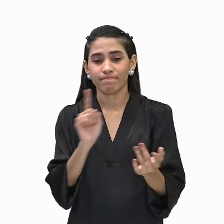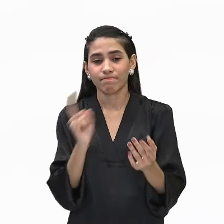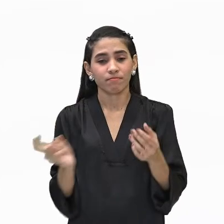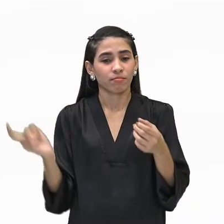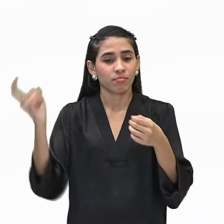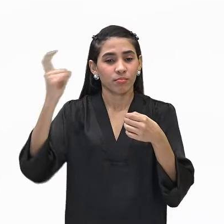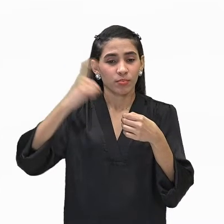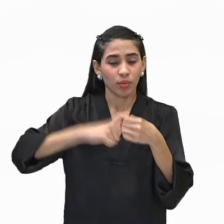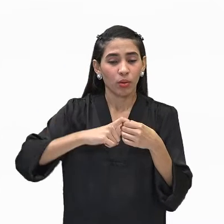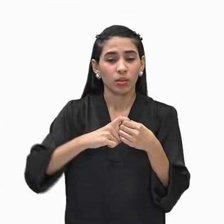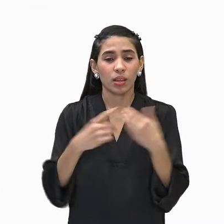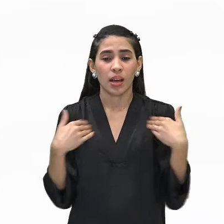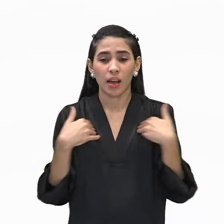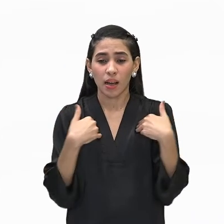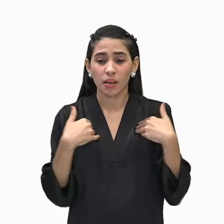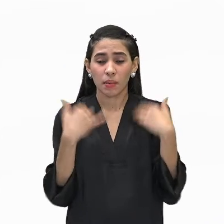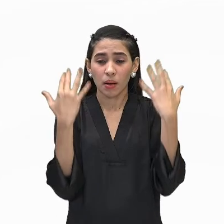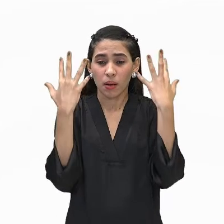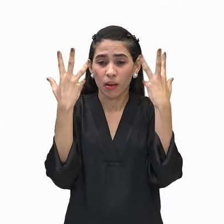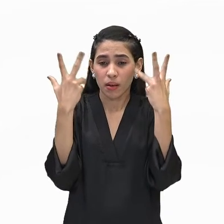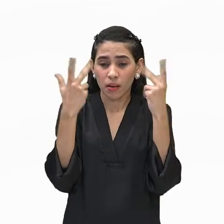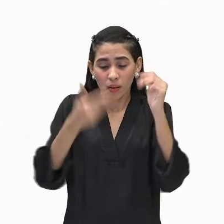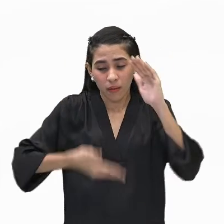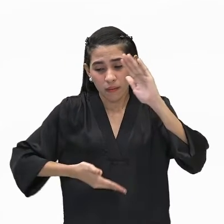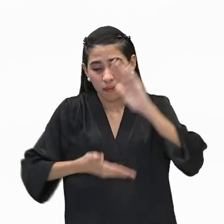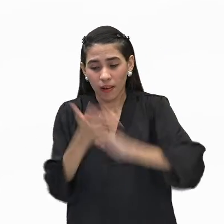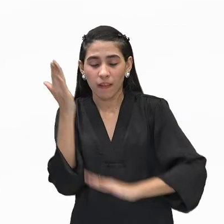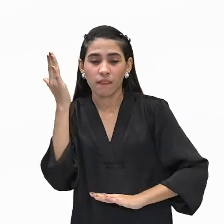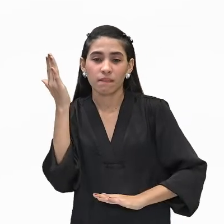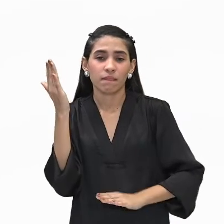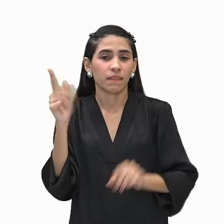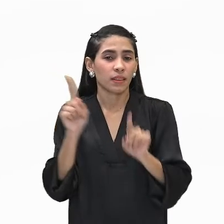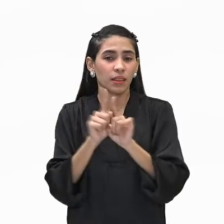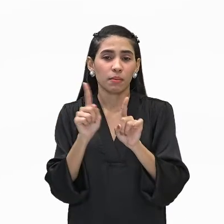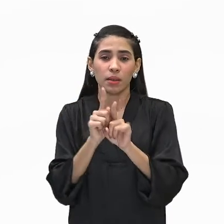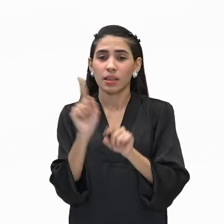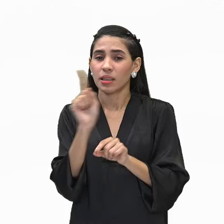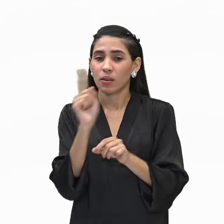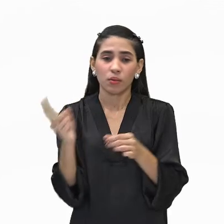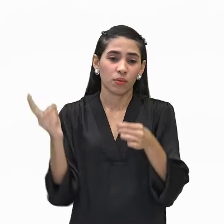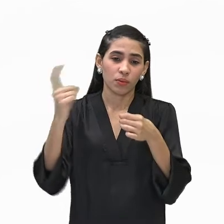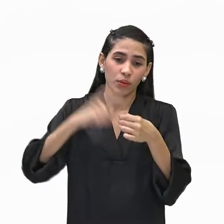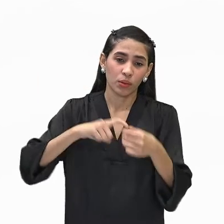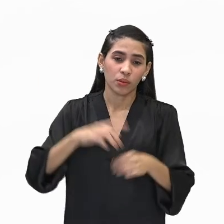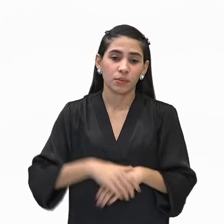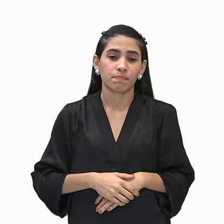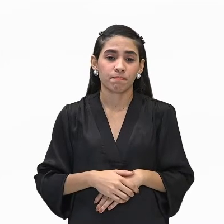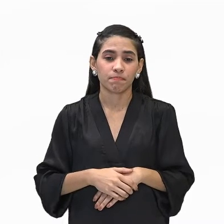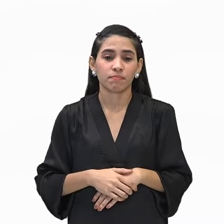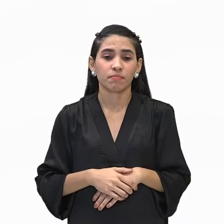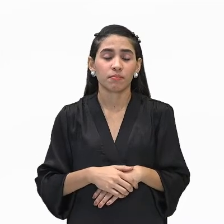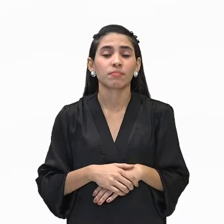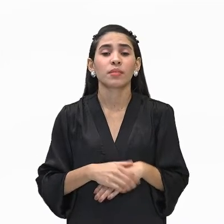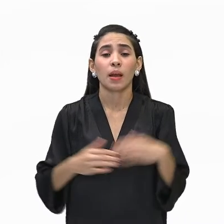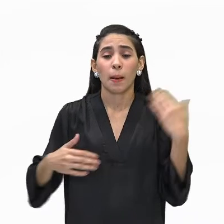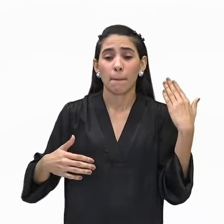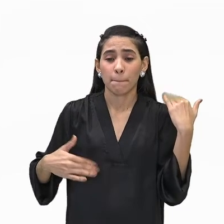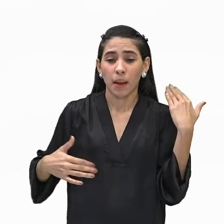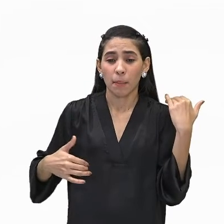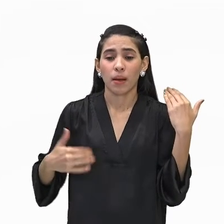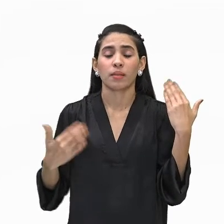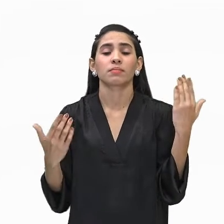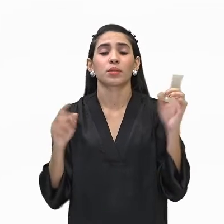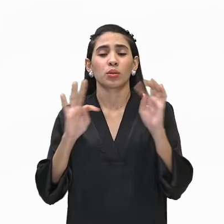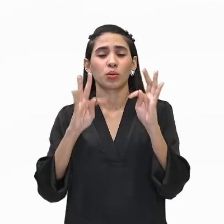se vai onça pintada, fugindo dessa queimada, e não vai mais voltar. Lá se vai a macacada junto com a